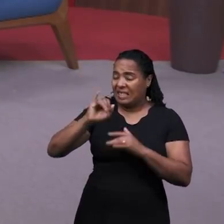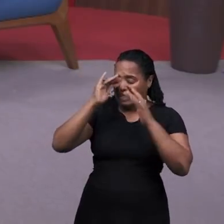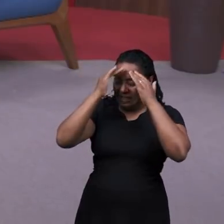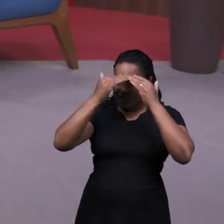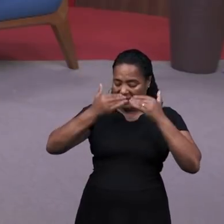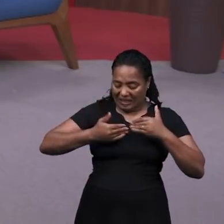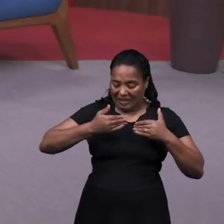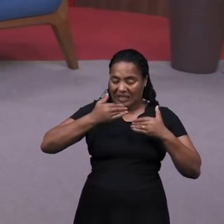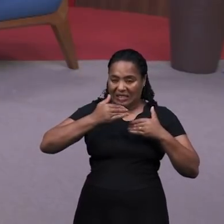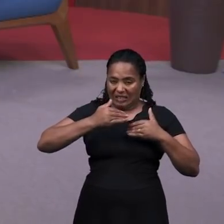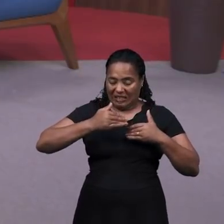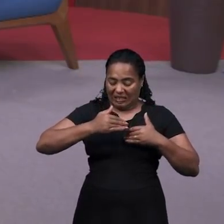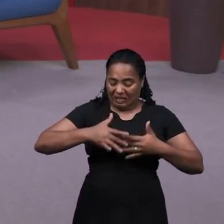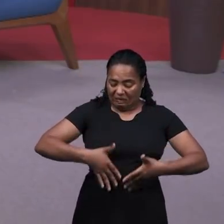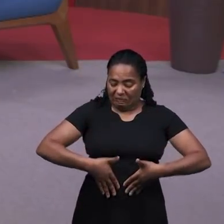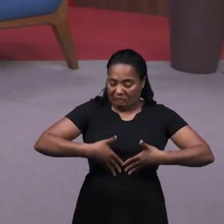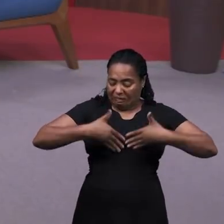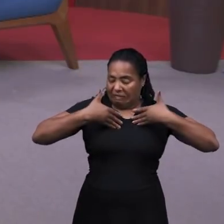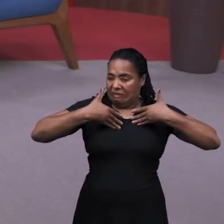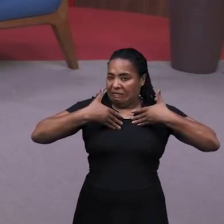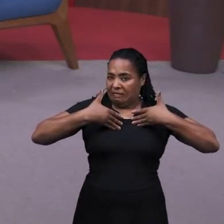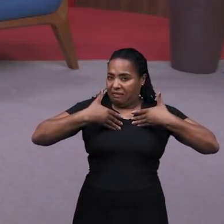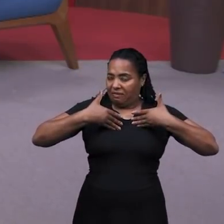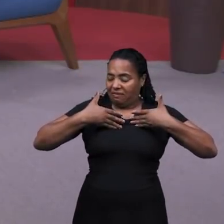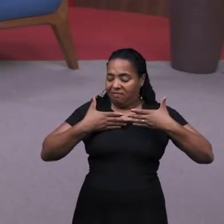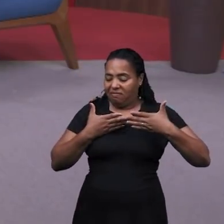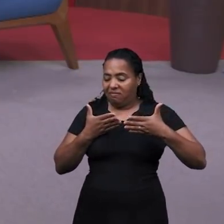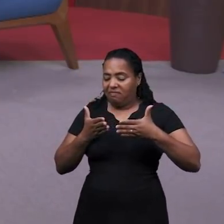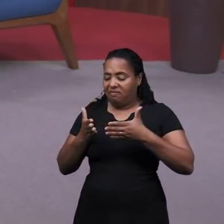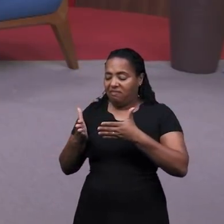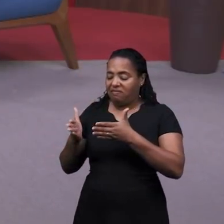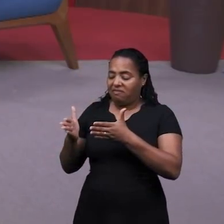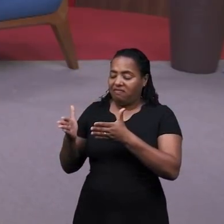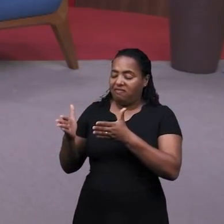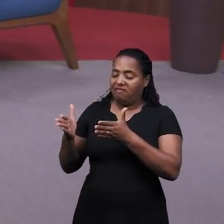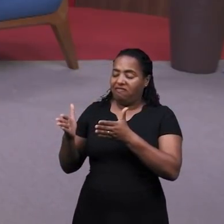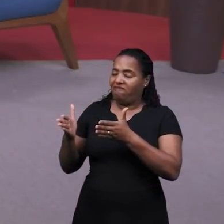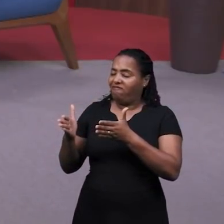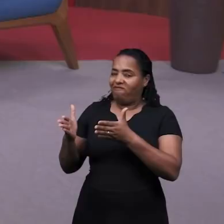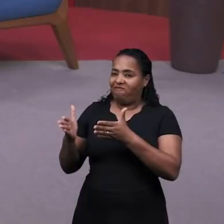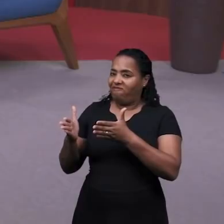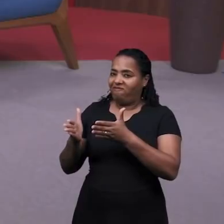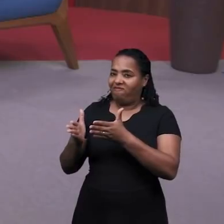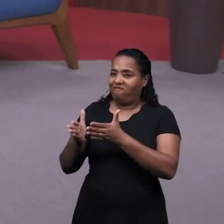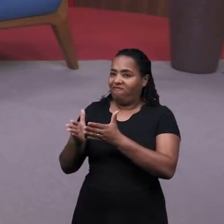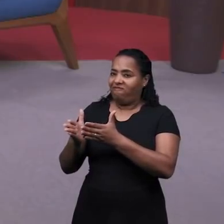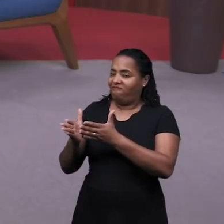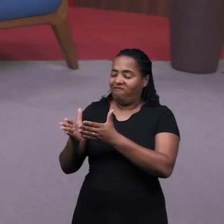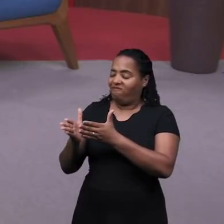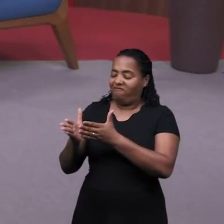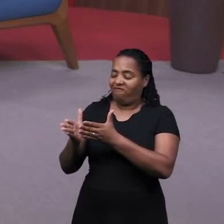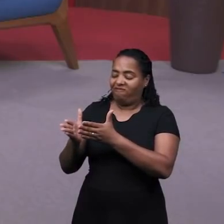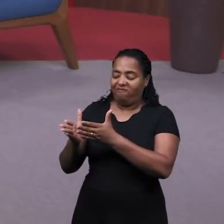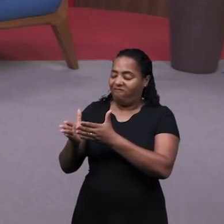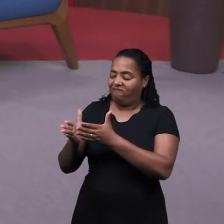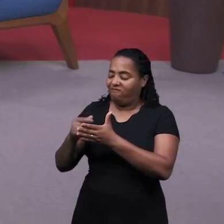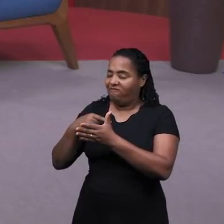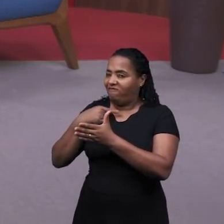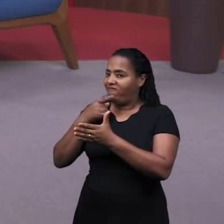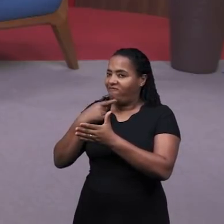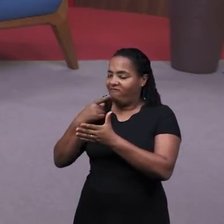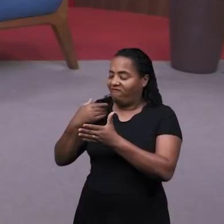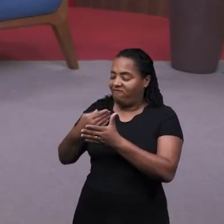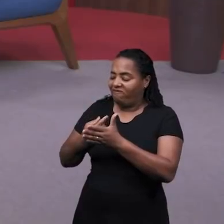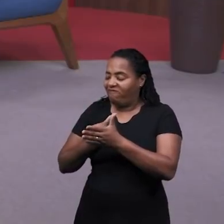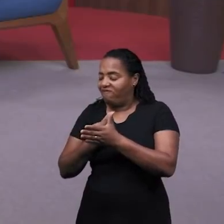razão dele, o ego dele, o caminho, essas coisas não cabem no caminho. Não